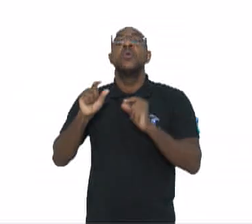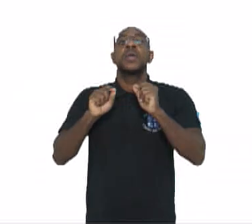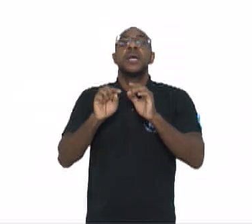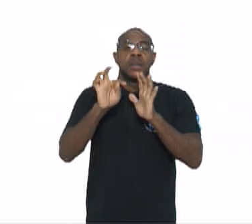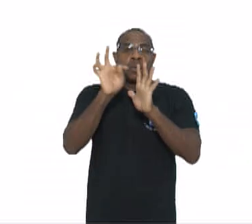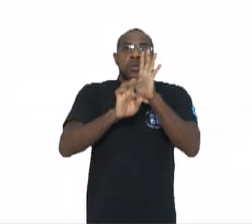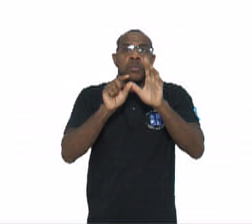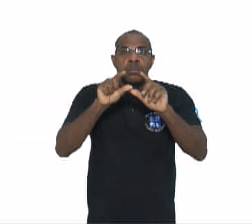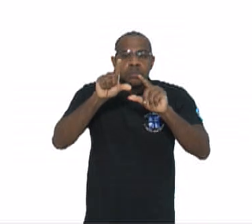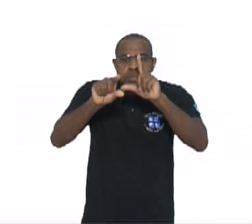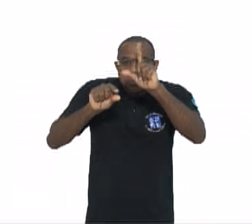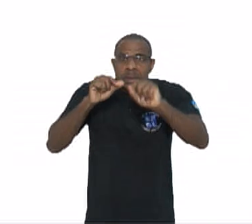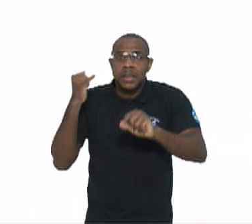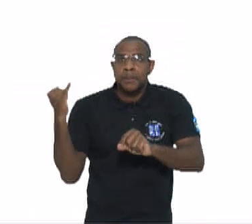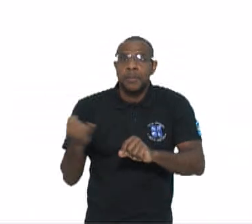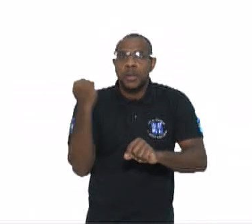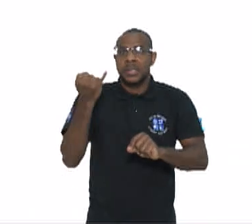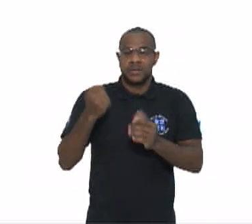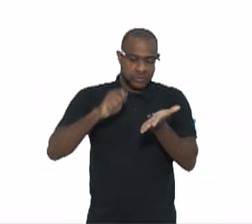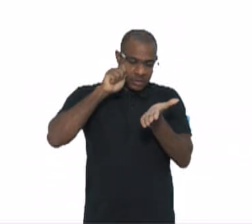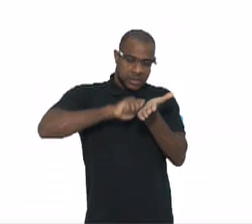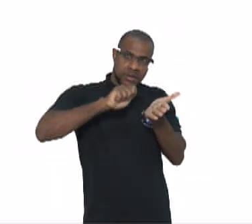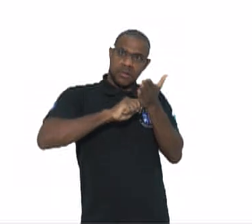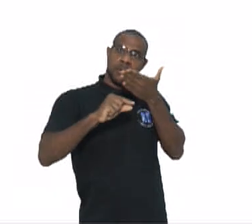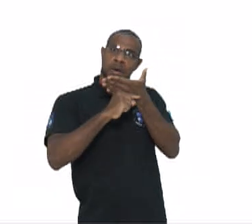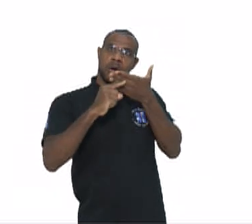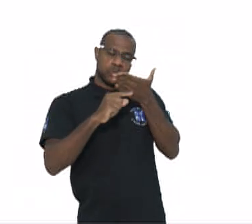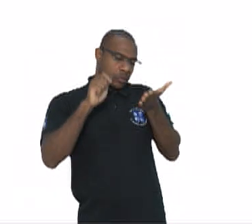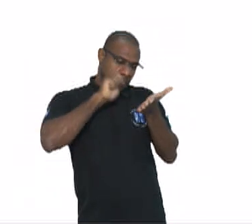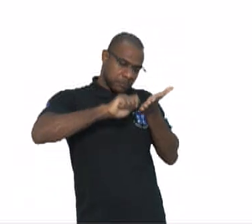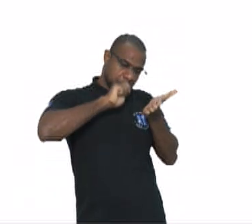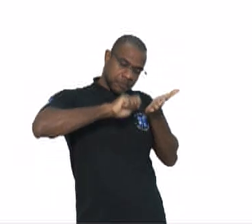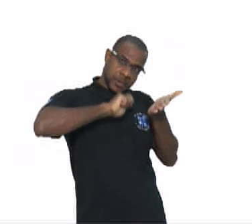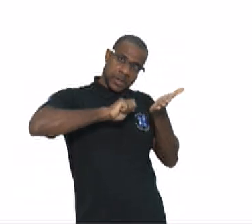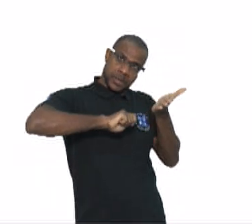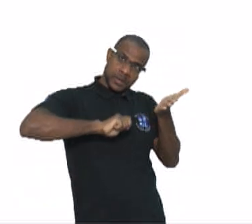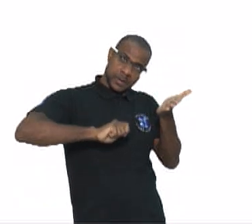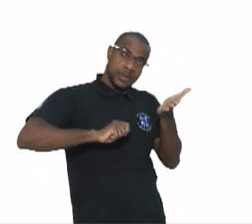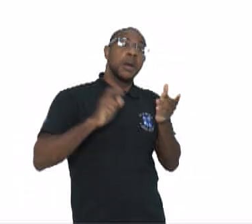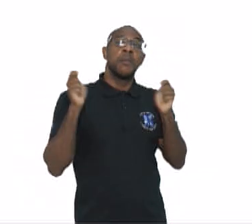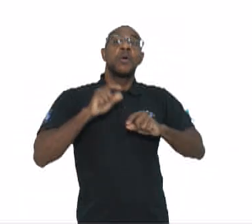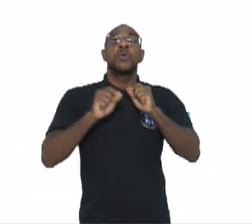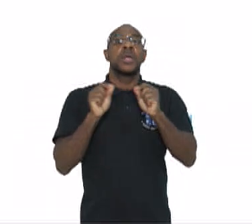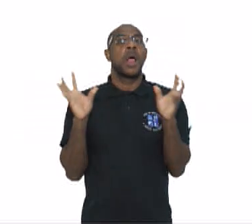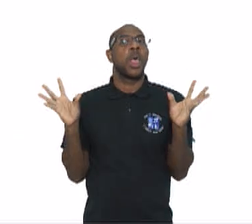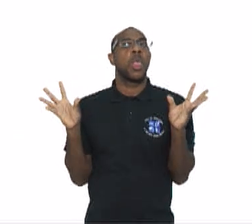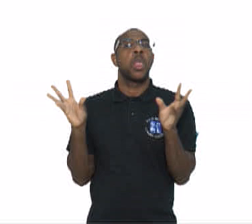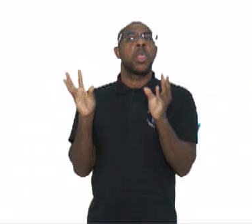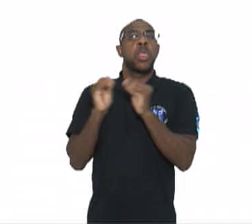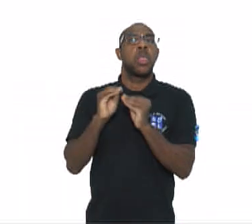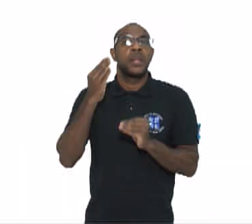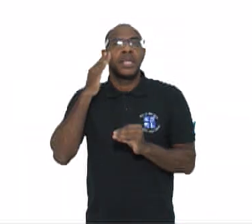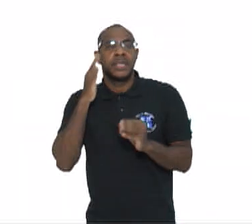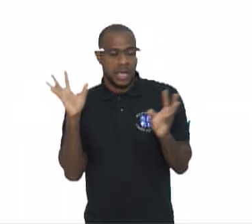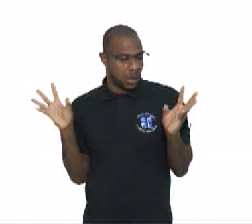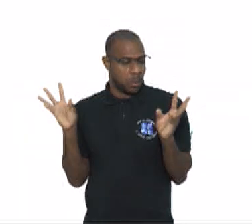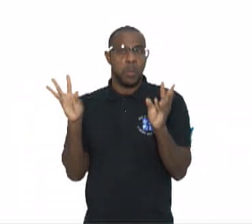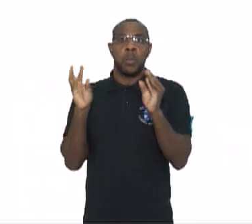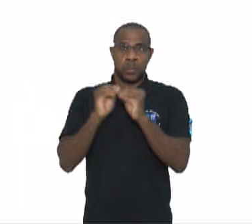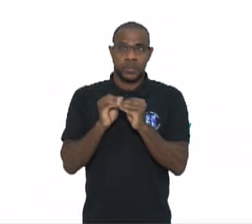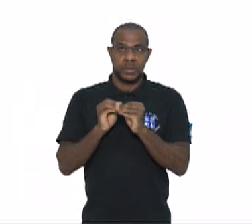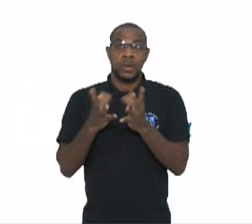autor. Portanto, a lead pode ser considerada uma espécie de resumo, onde as palavras-chave